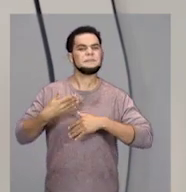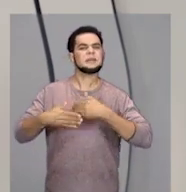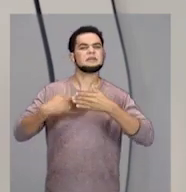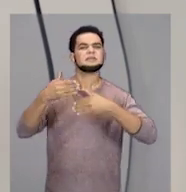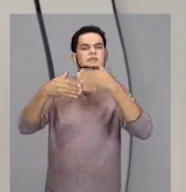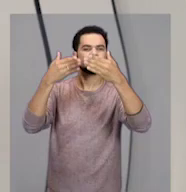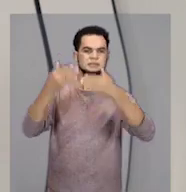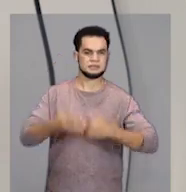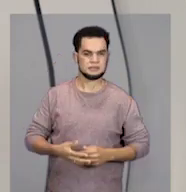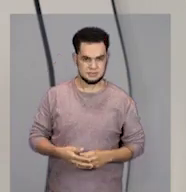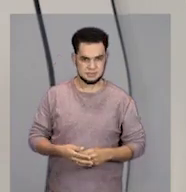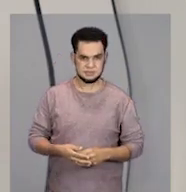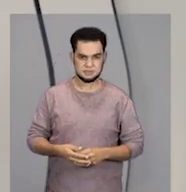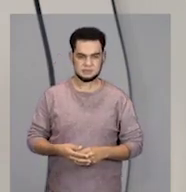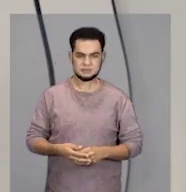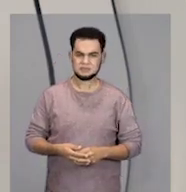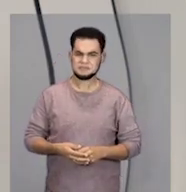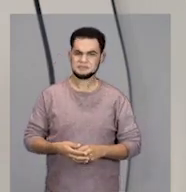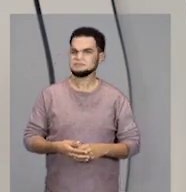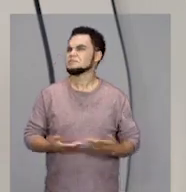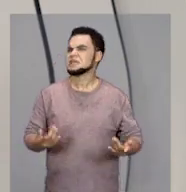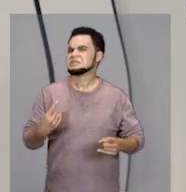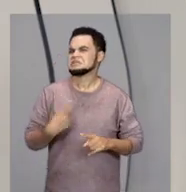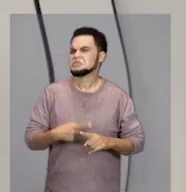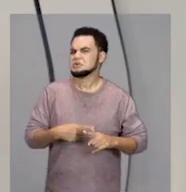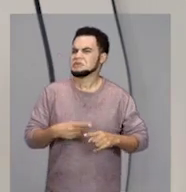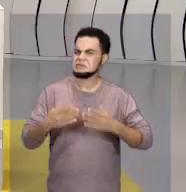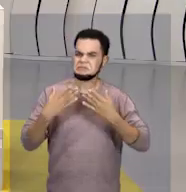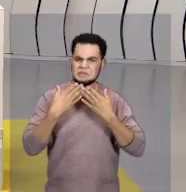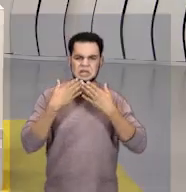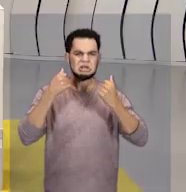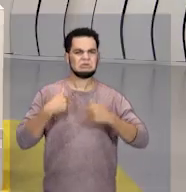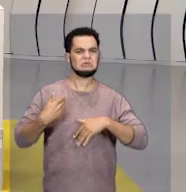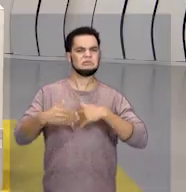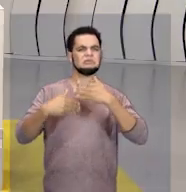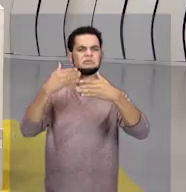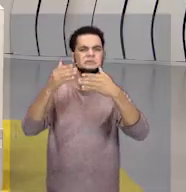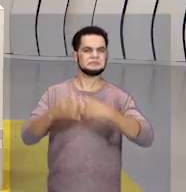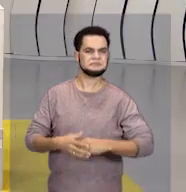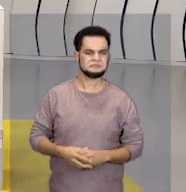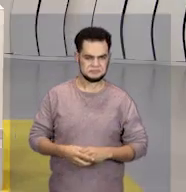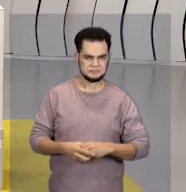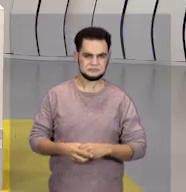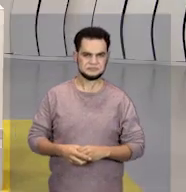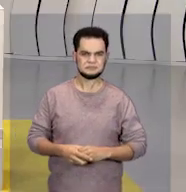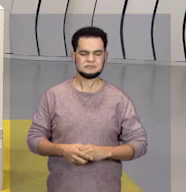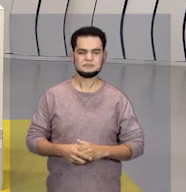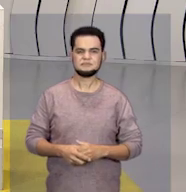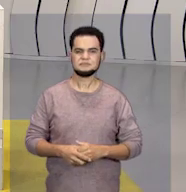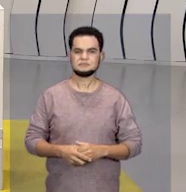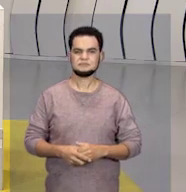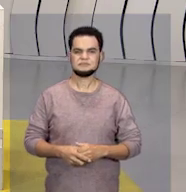conquistas. Mas por que aprimorar as conquistas? Olha só,